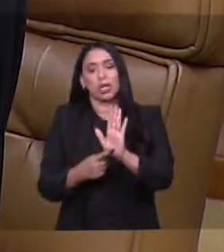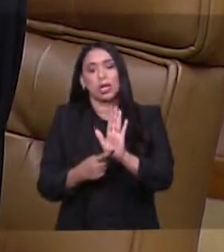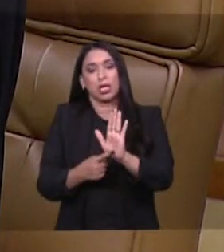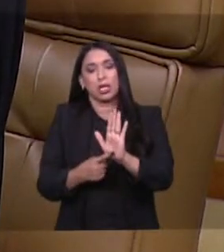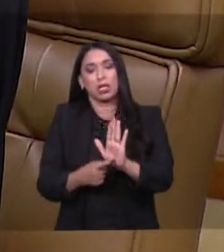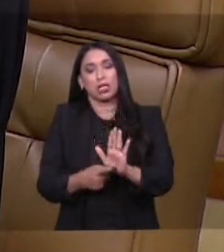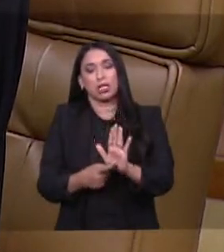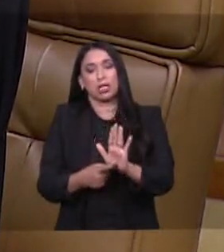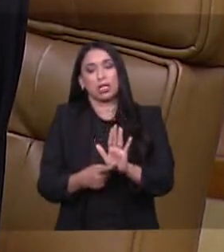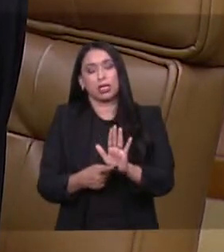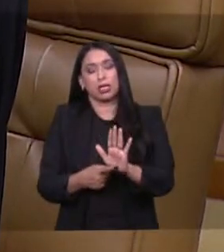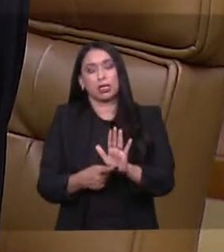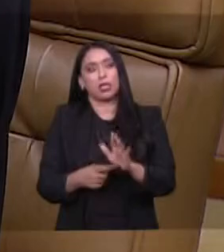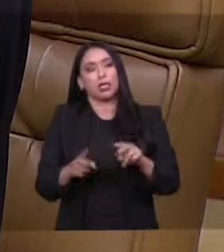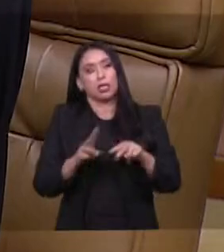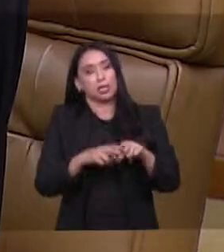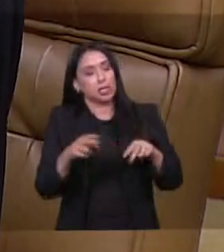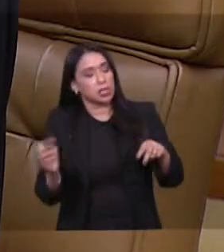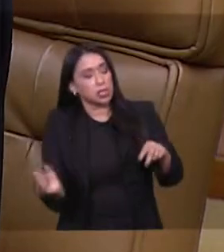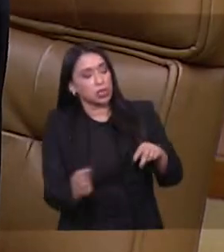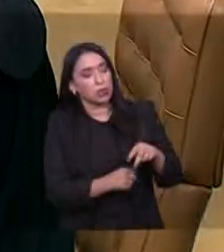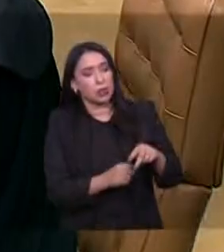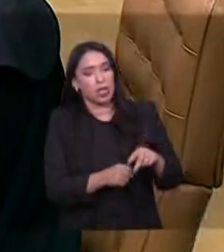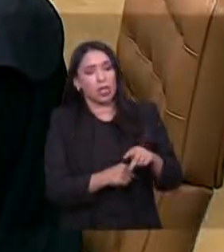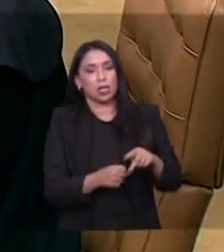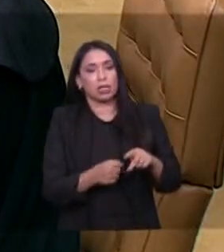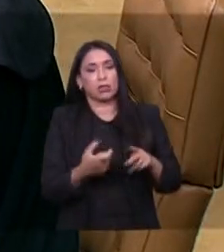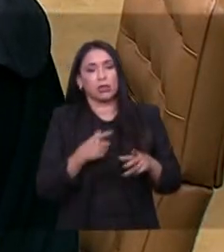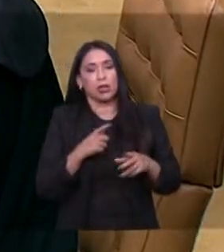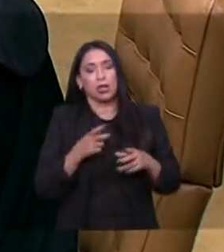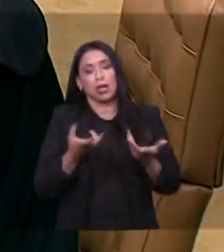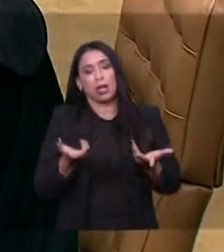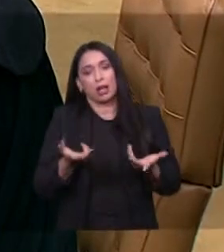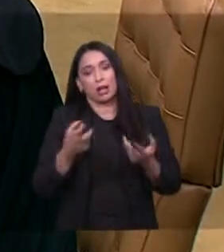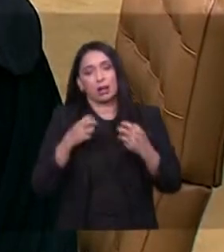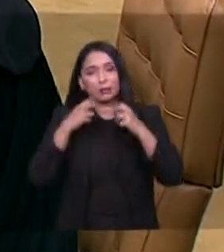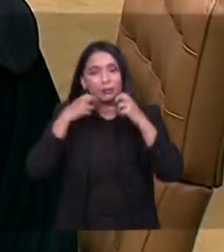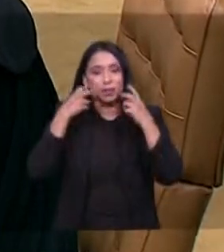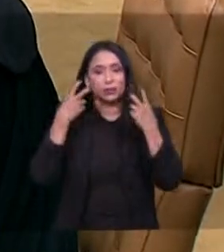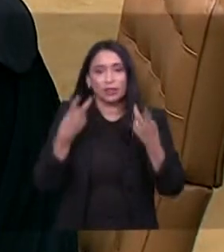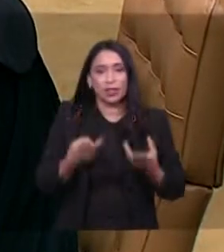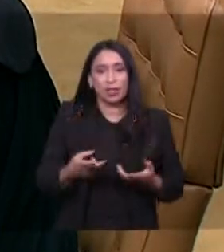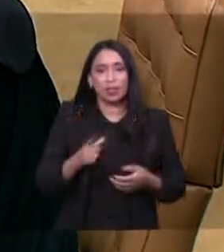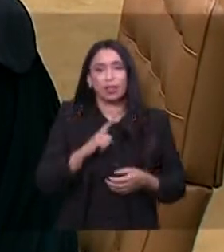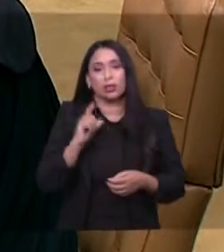que esteja sendo preso, enfim, submetido a alguma espécie